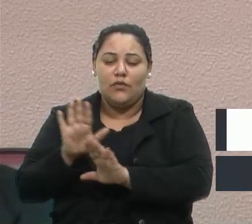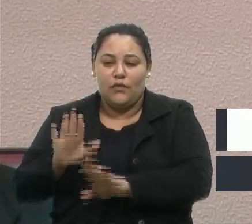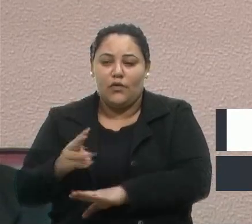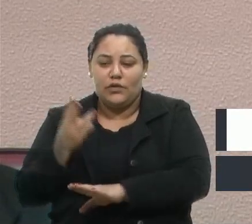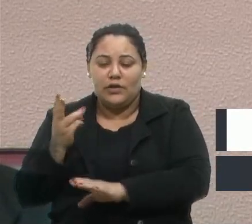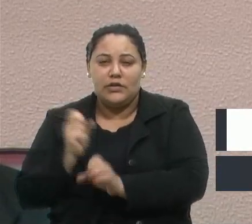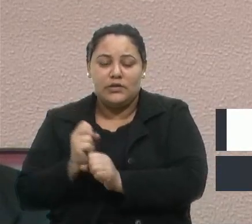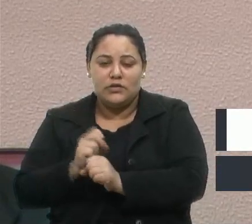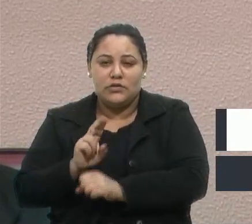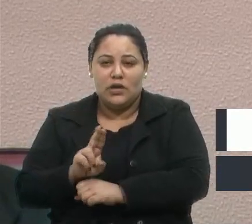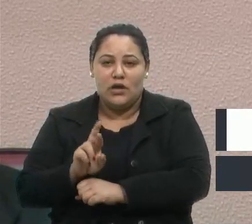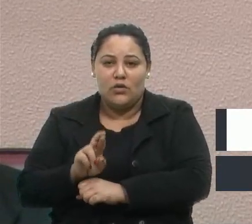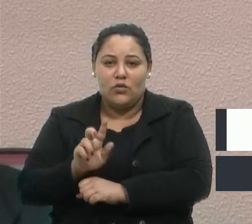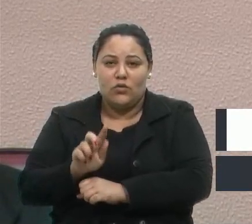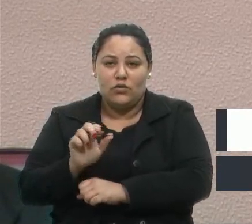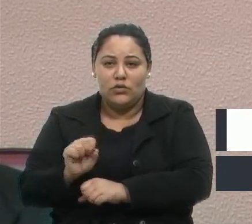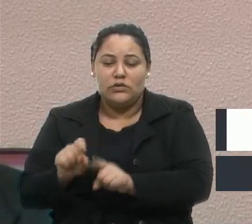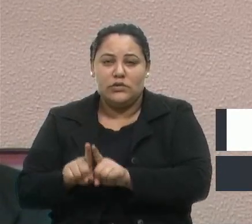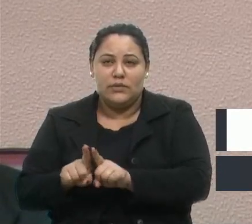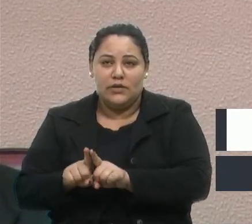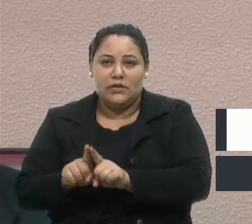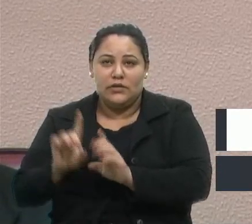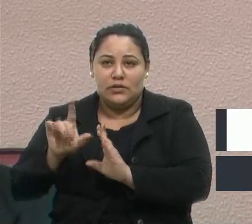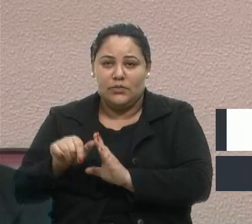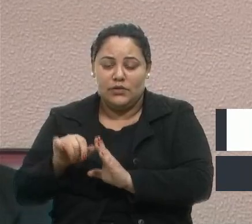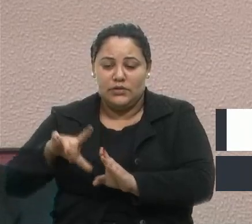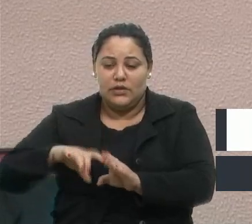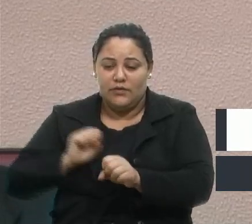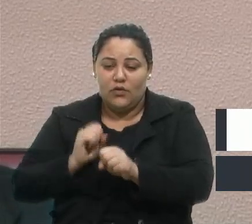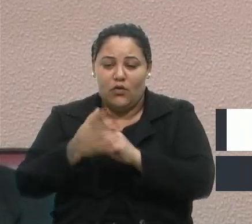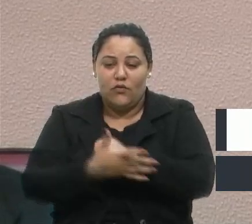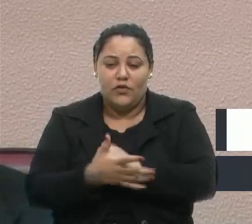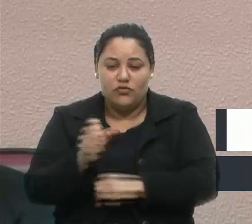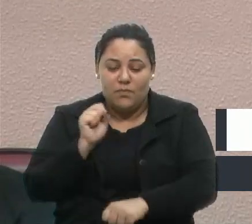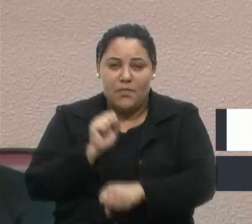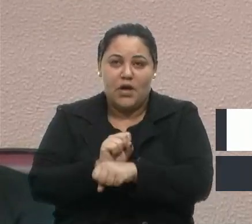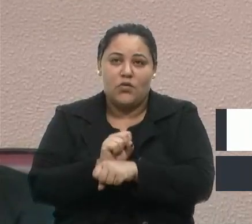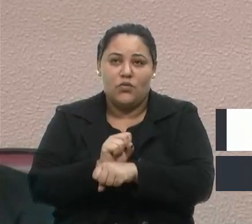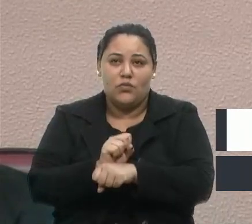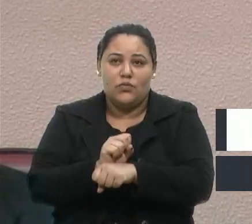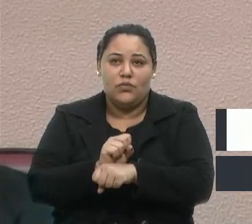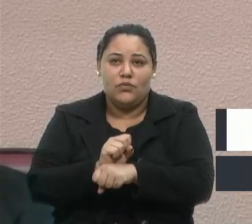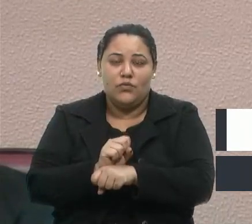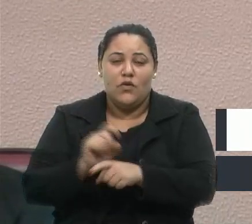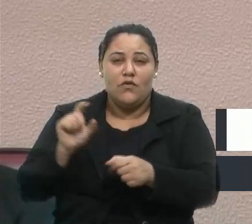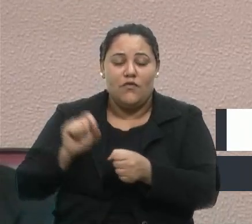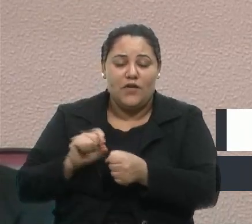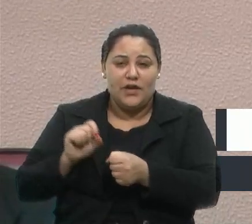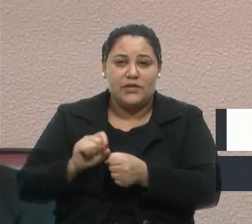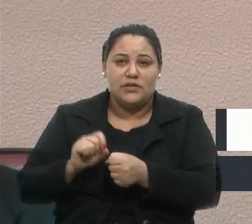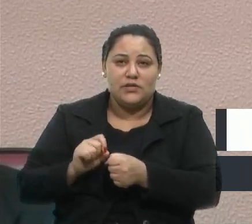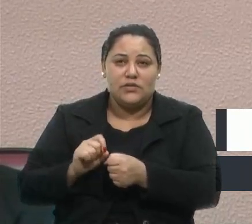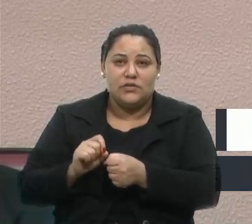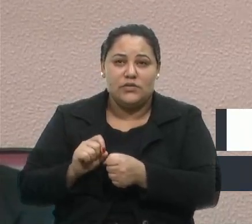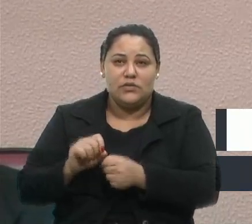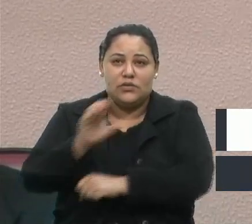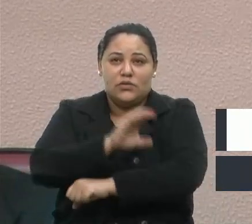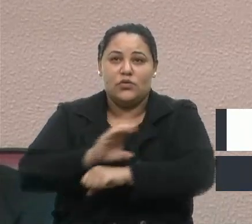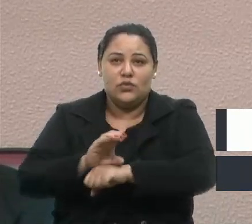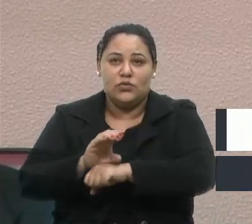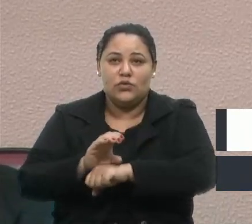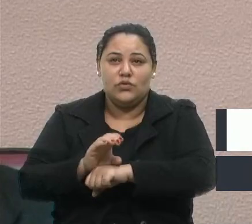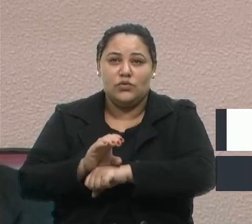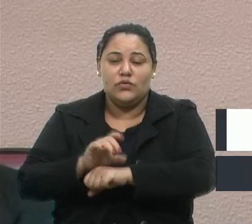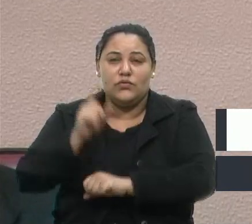ali na URGS, depois veio a pandemia, parou com a pandemia, fez o curso, fez